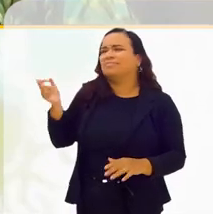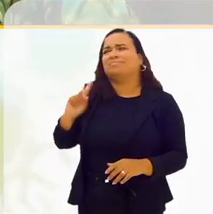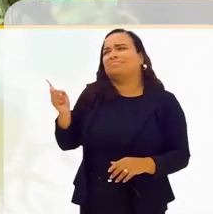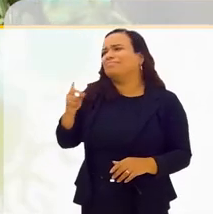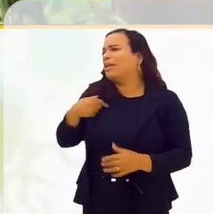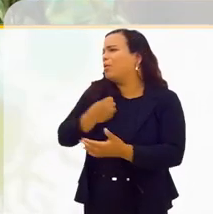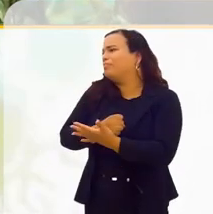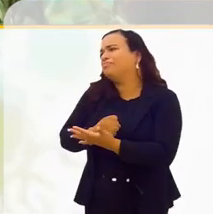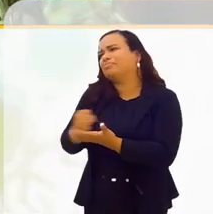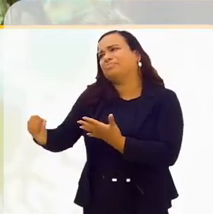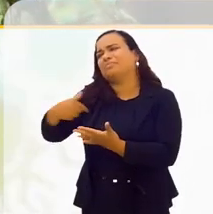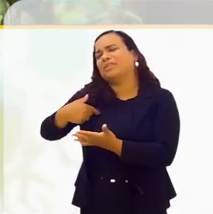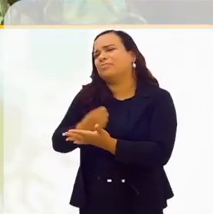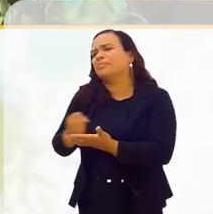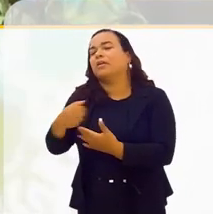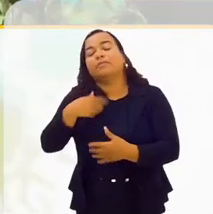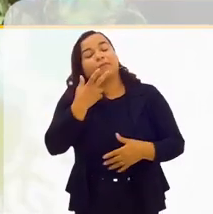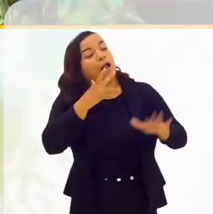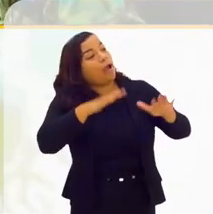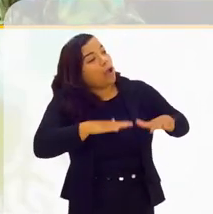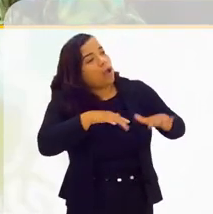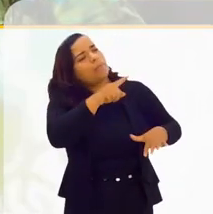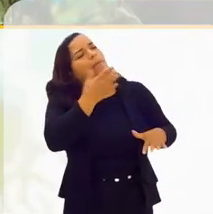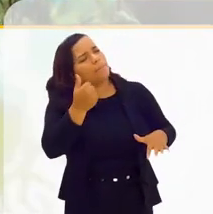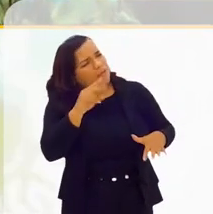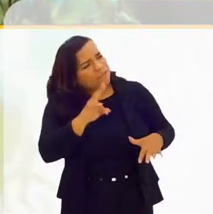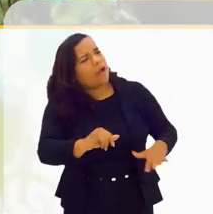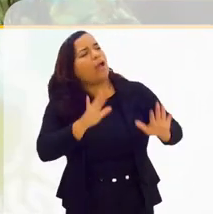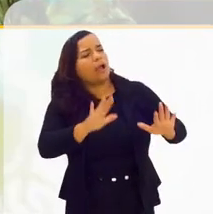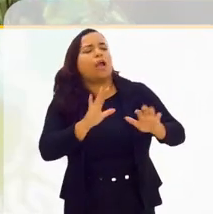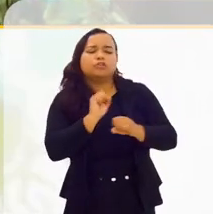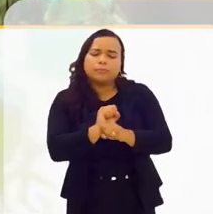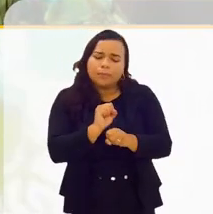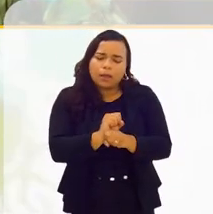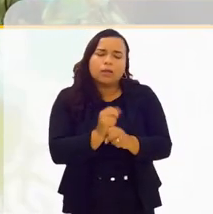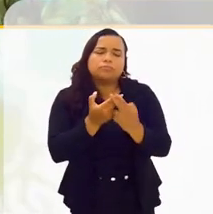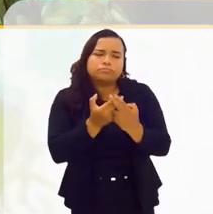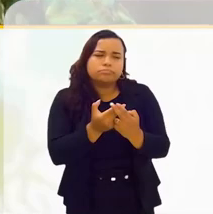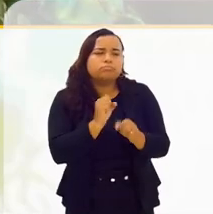não tem jeito Rafael vai melhorar espera